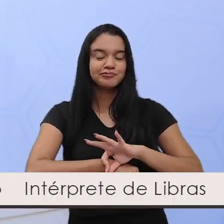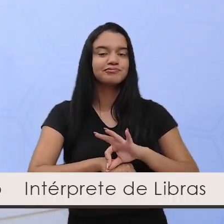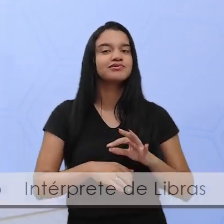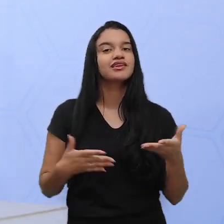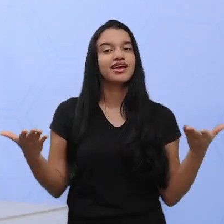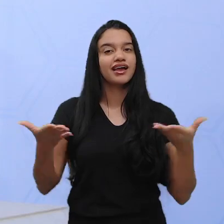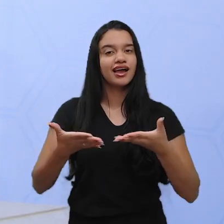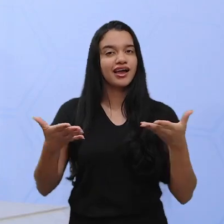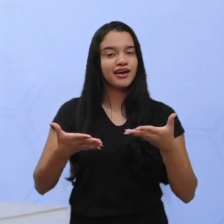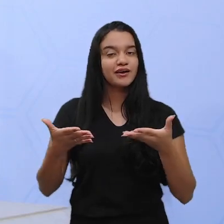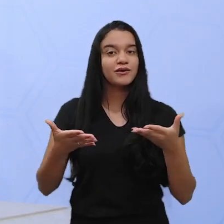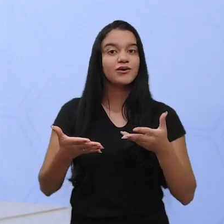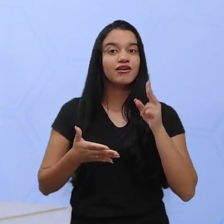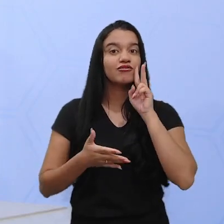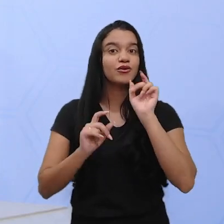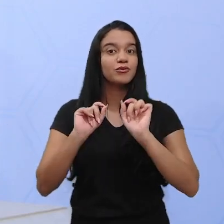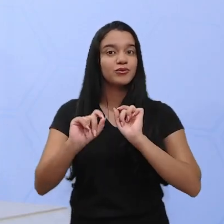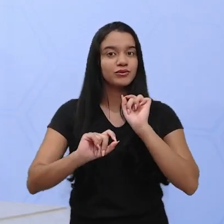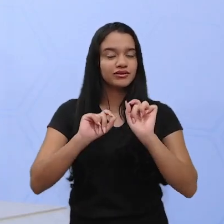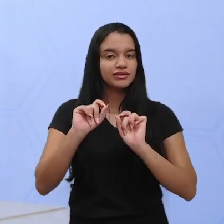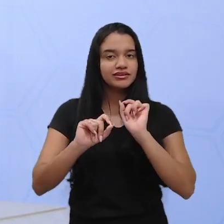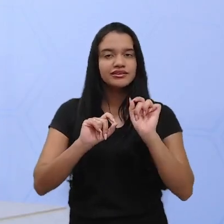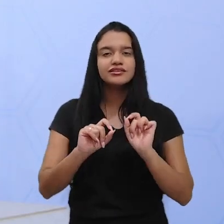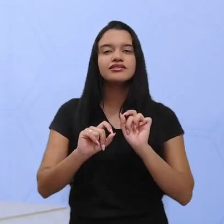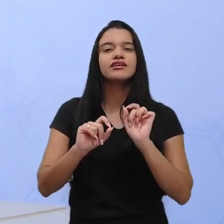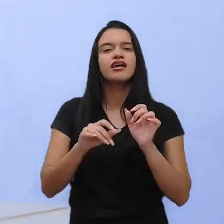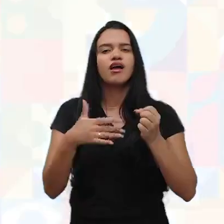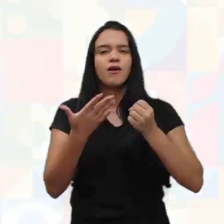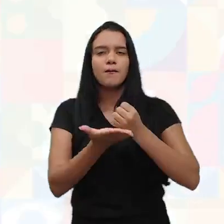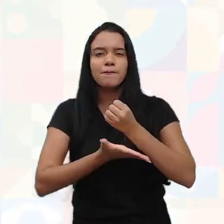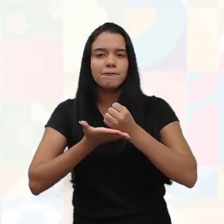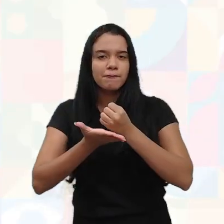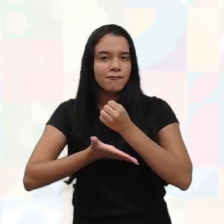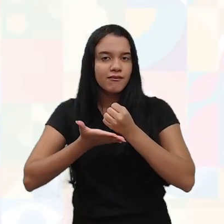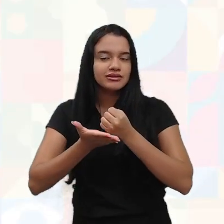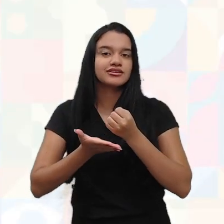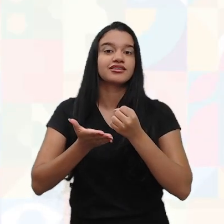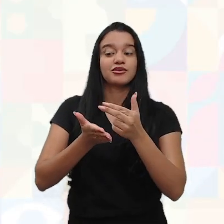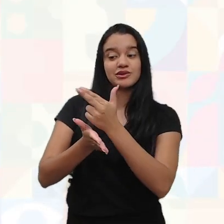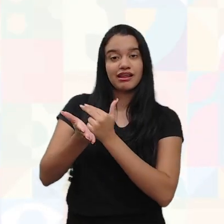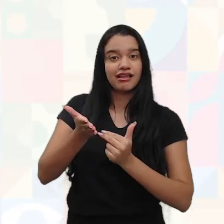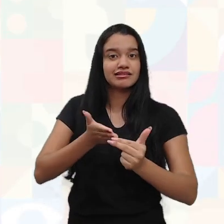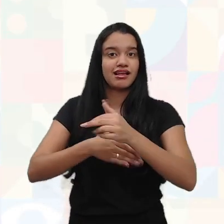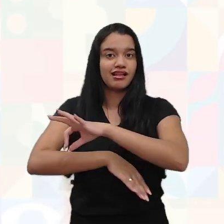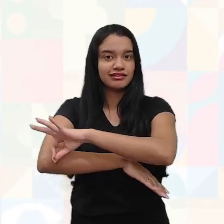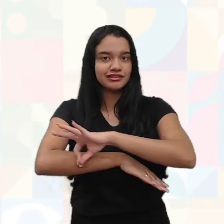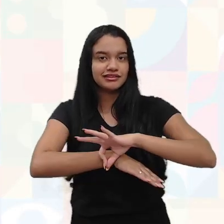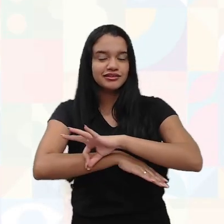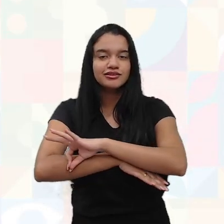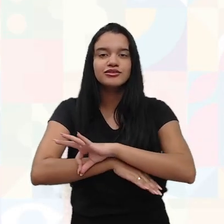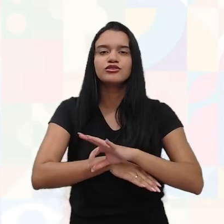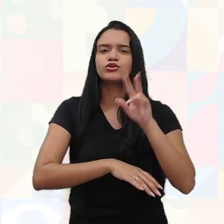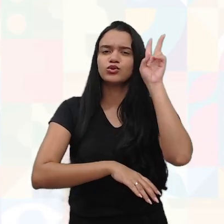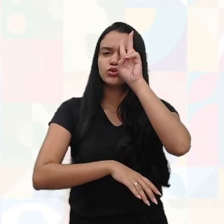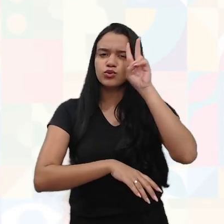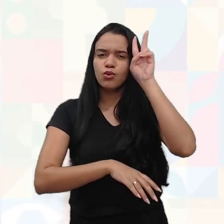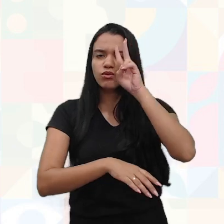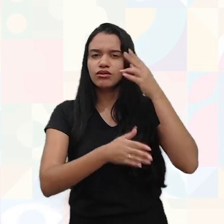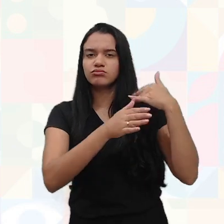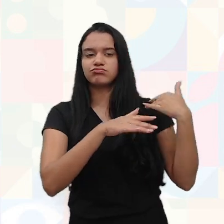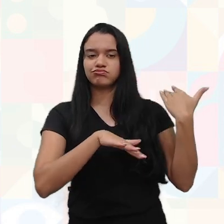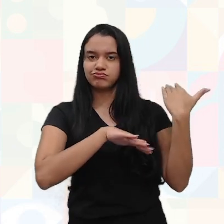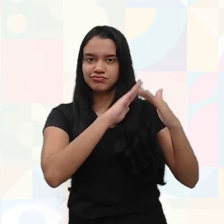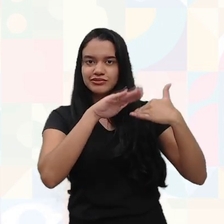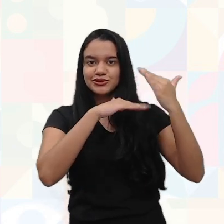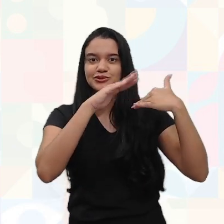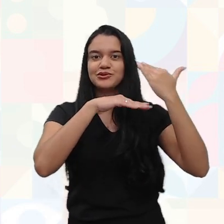vamos ver um pouco a respeito das noções básicas de desenho arquitetônico, né? Vamos historiar um pouco o